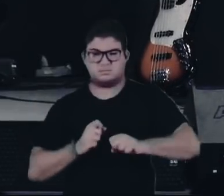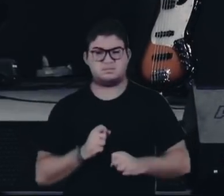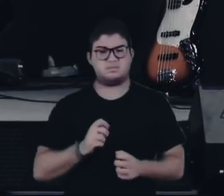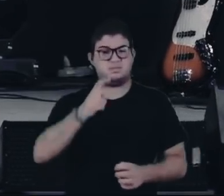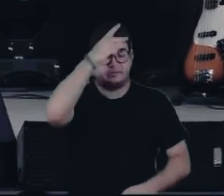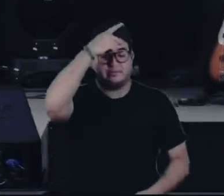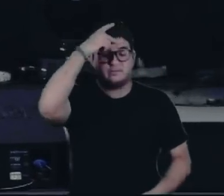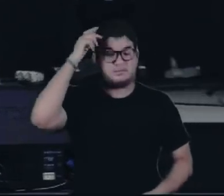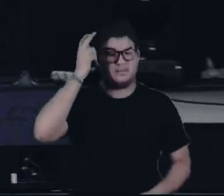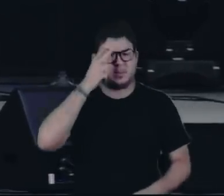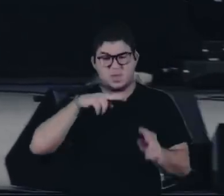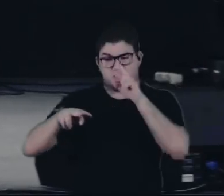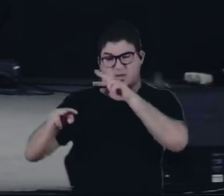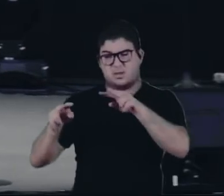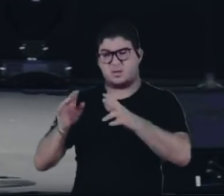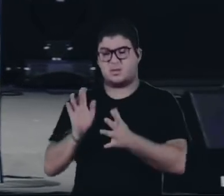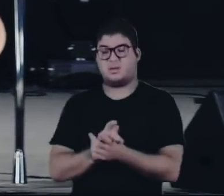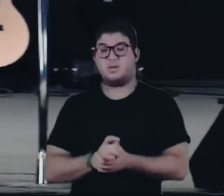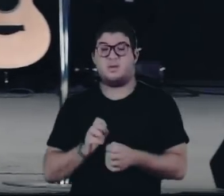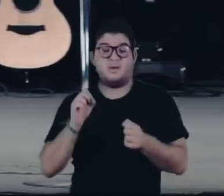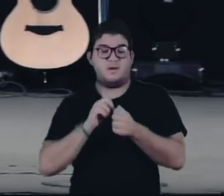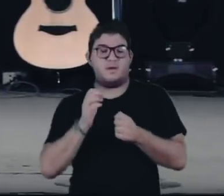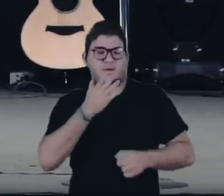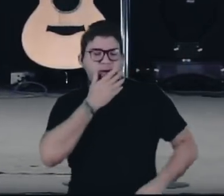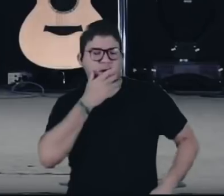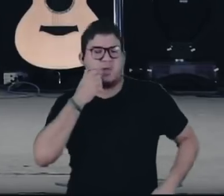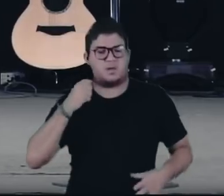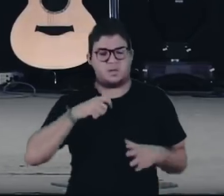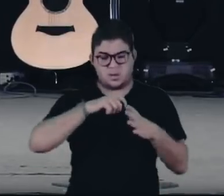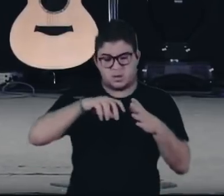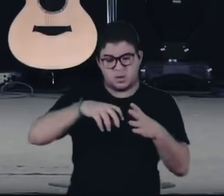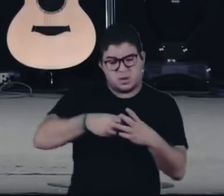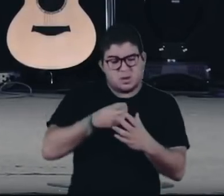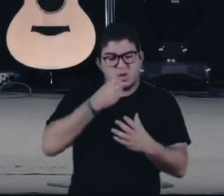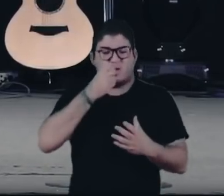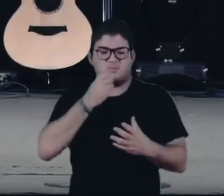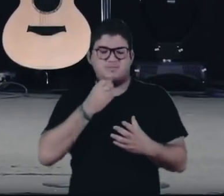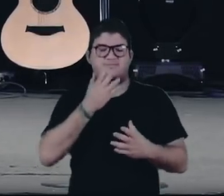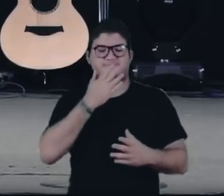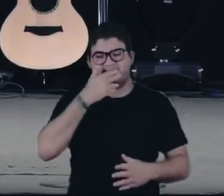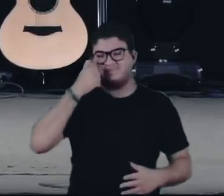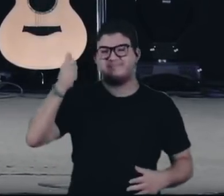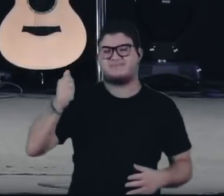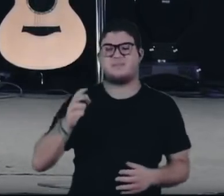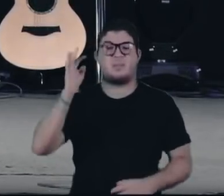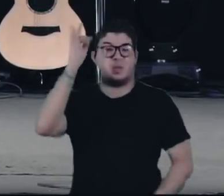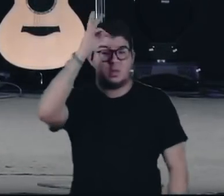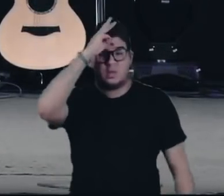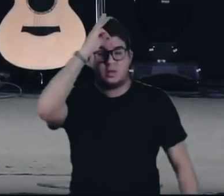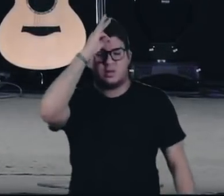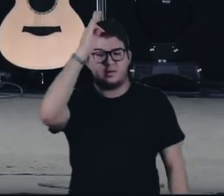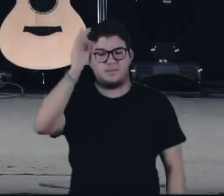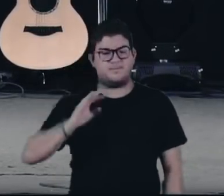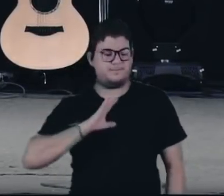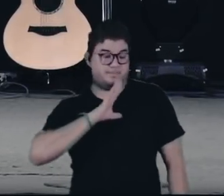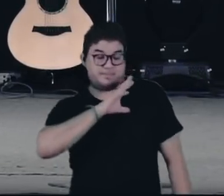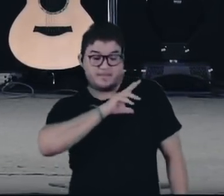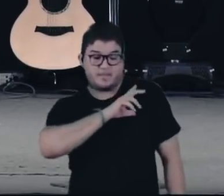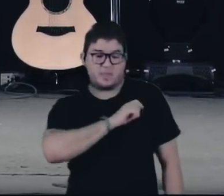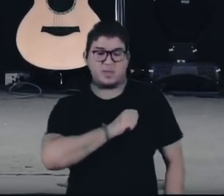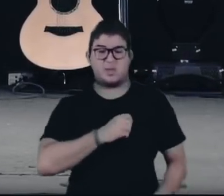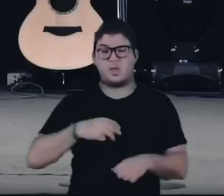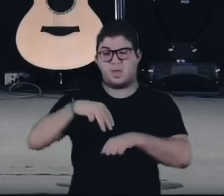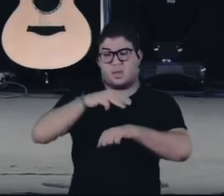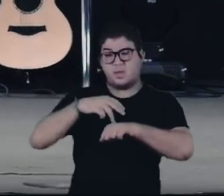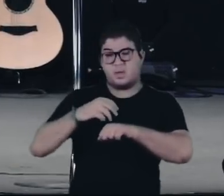vi gente que, sabe qual é o dom dela? Fazer o melhor cuscuz das galáxias. É o talento. É alguém que ama estar no ministério